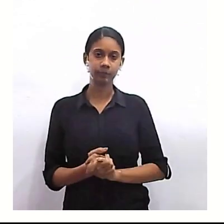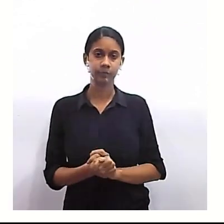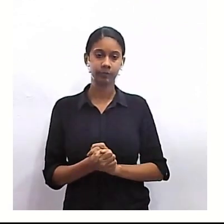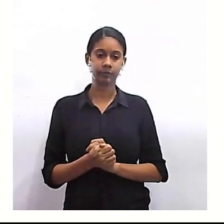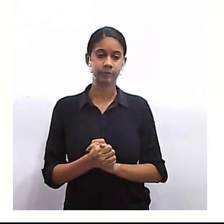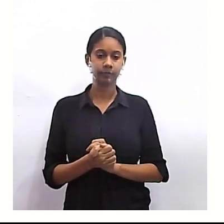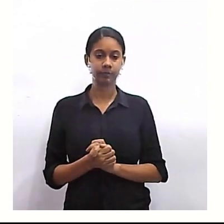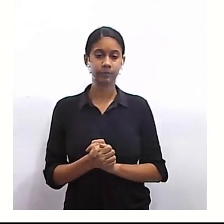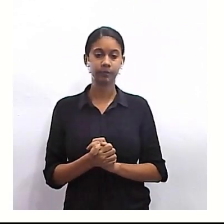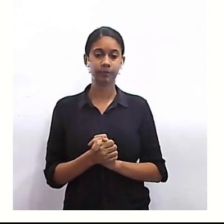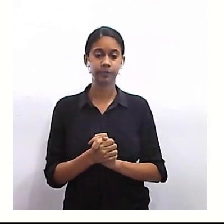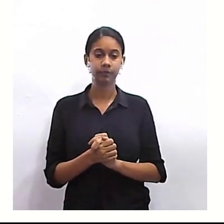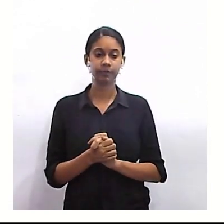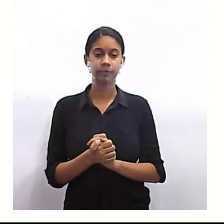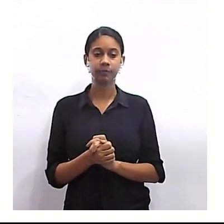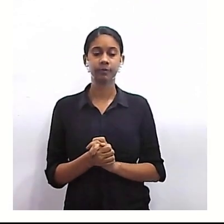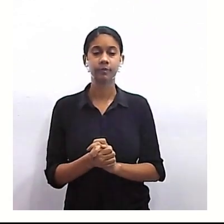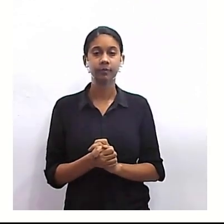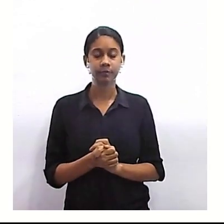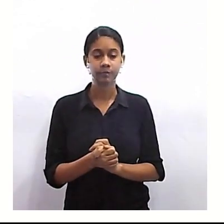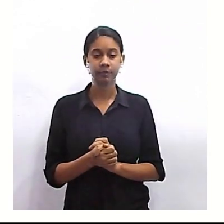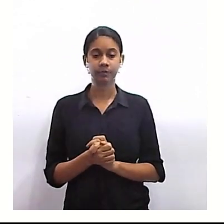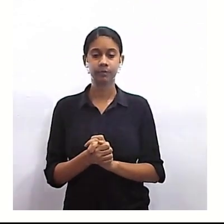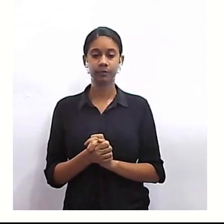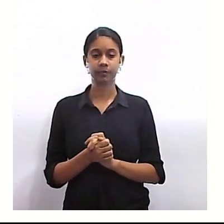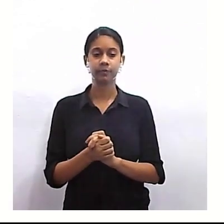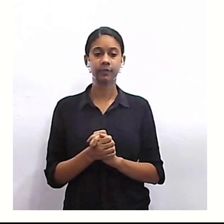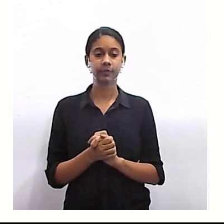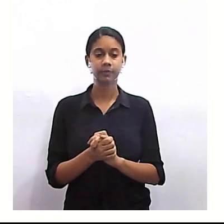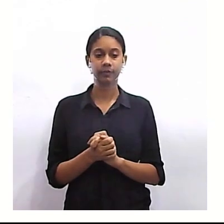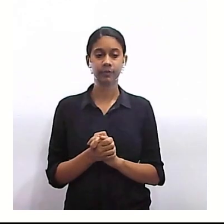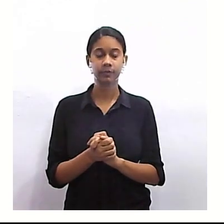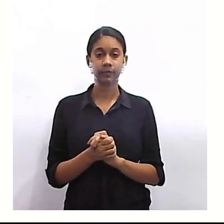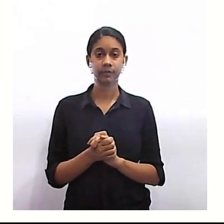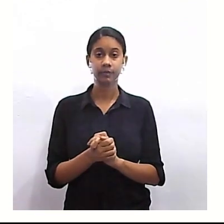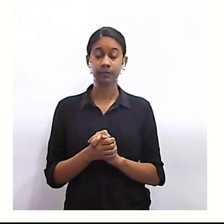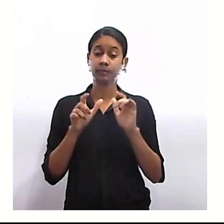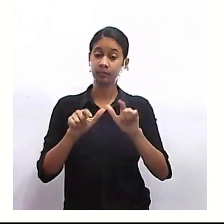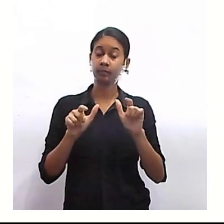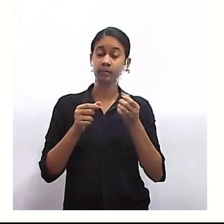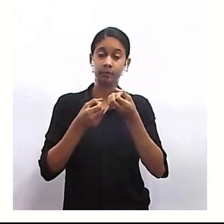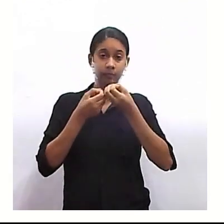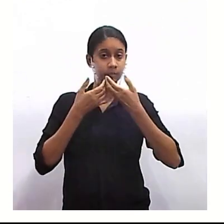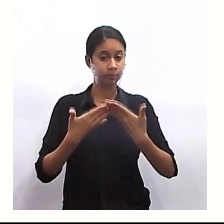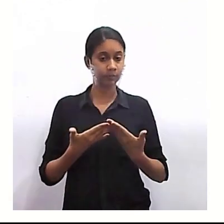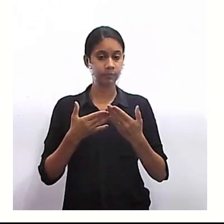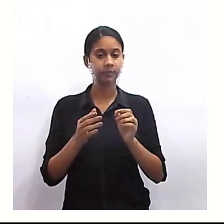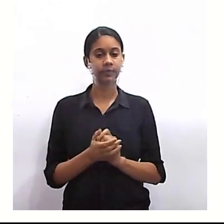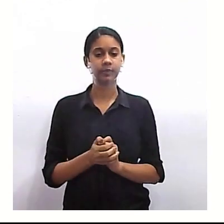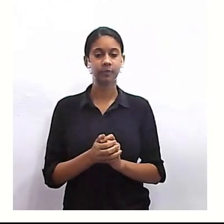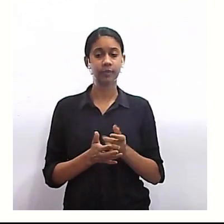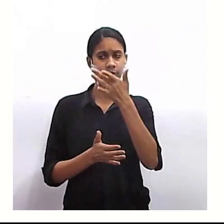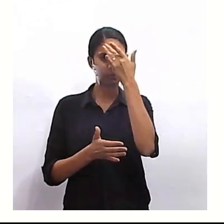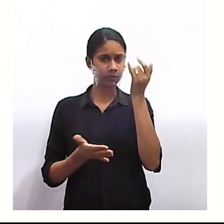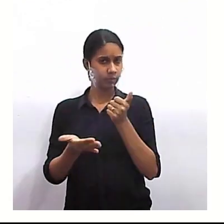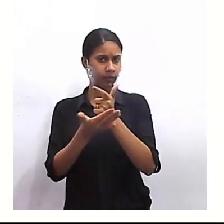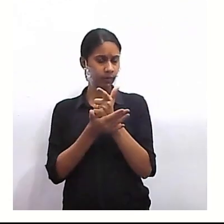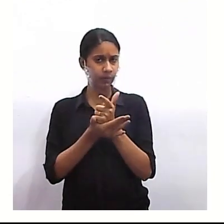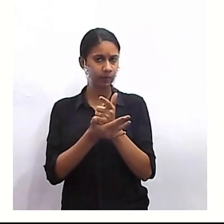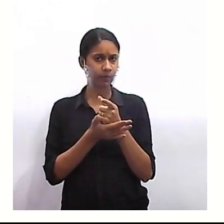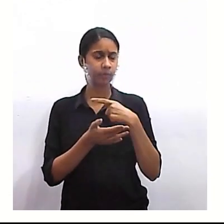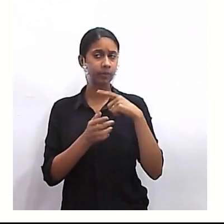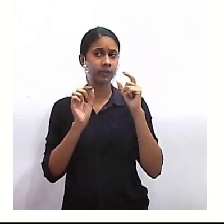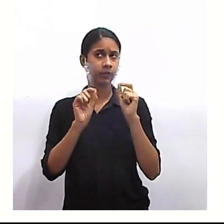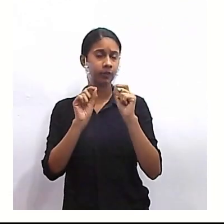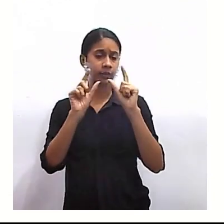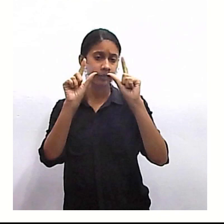de carga. Para os clientes, por outro lado, além do custo de transporte ser reduzido, ainda existe